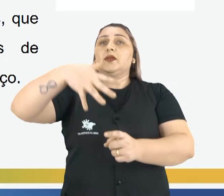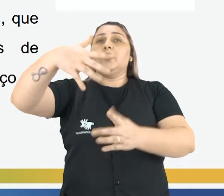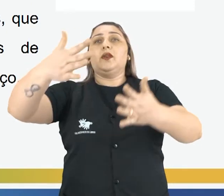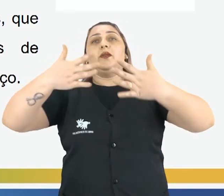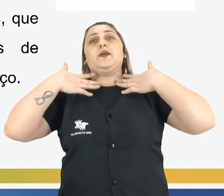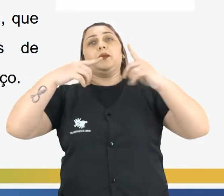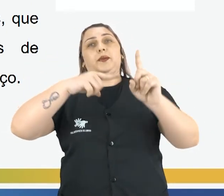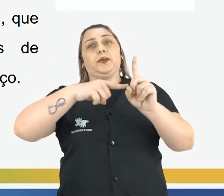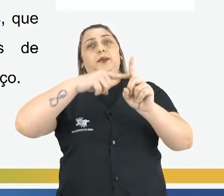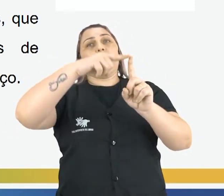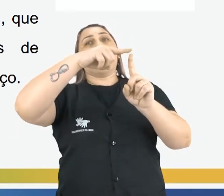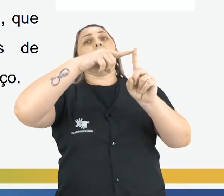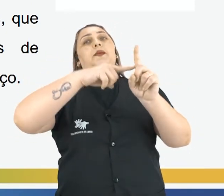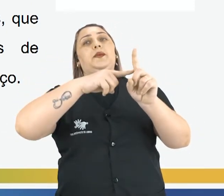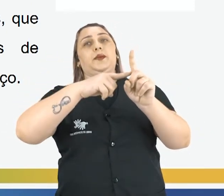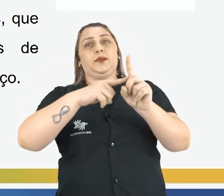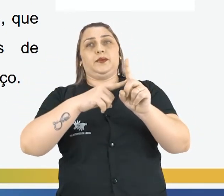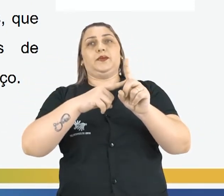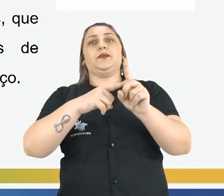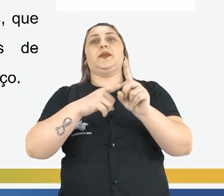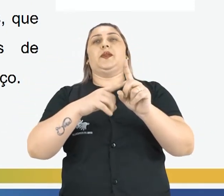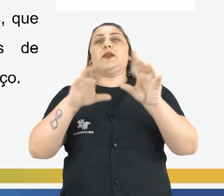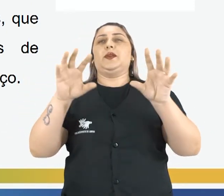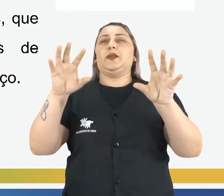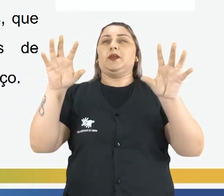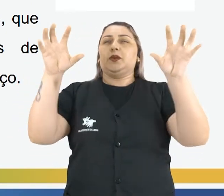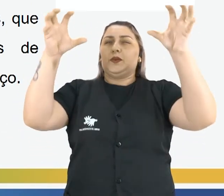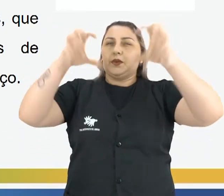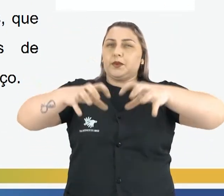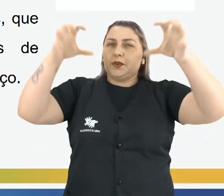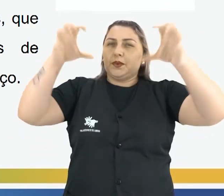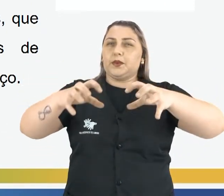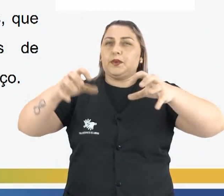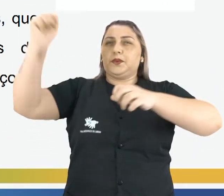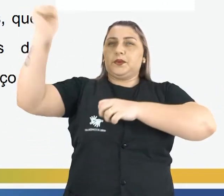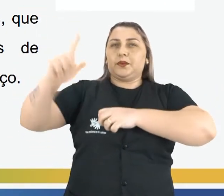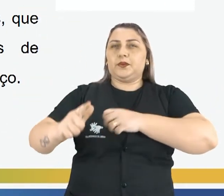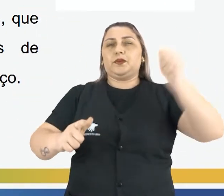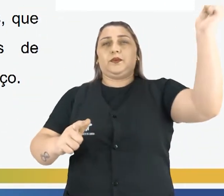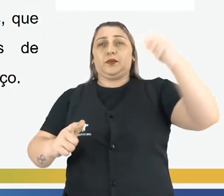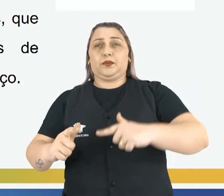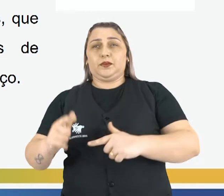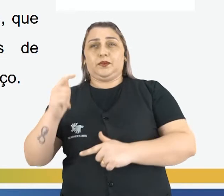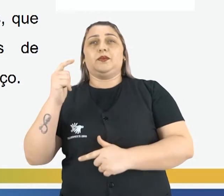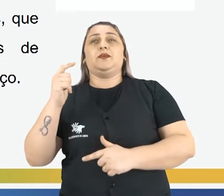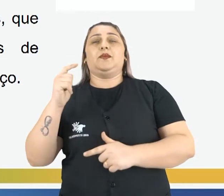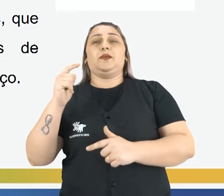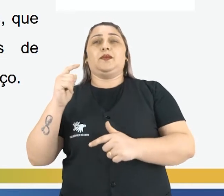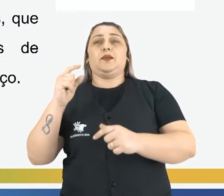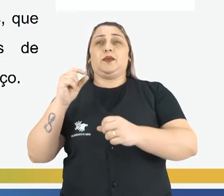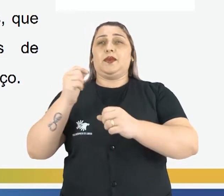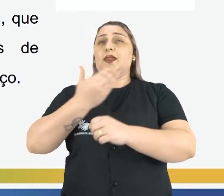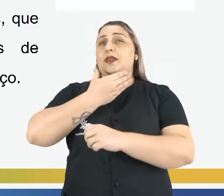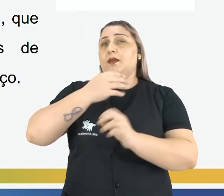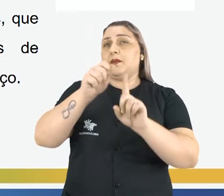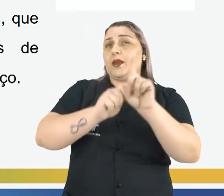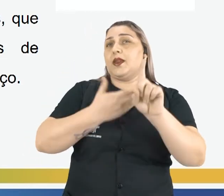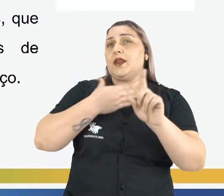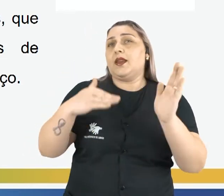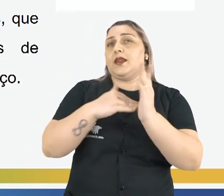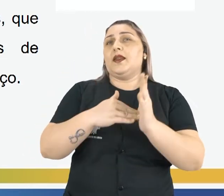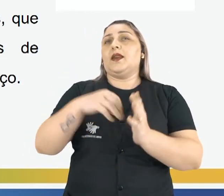temperaturas, que favorece a formação de tempestades seguidas de trovoadas. Compreende os meses de dezembro a